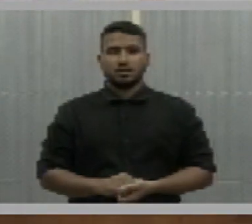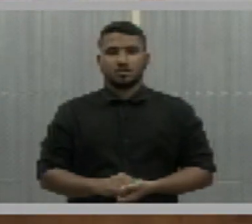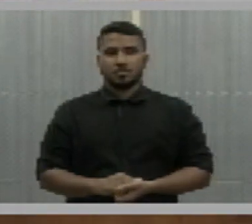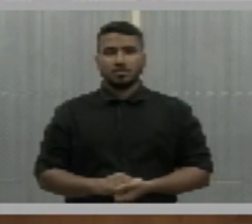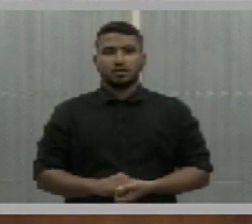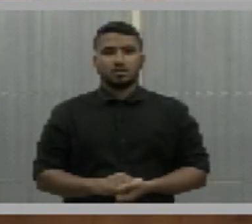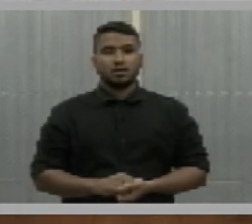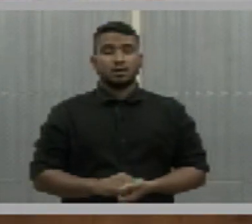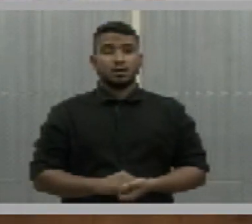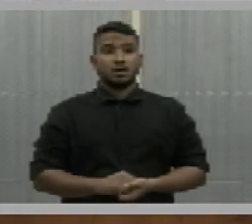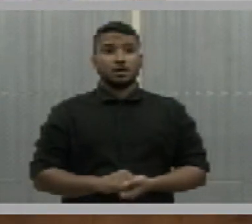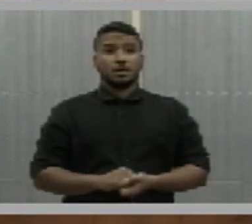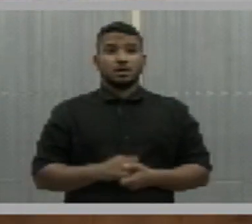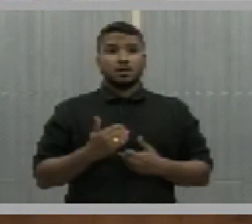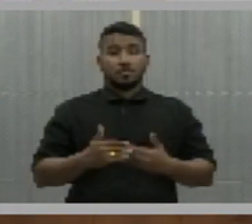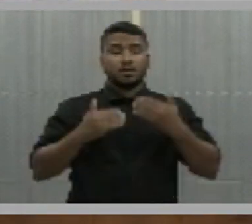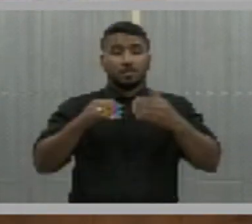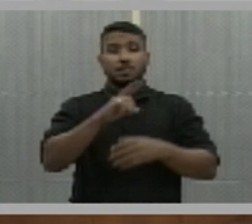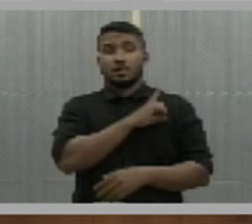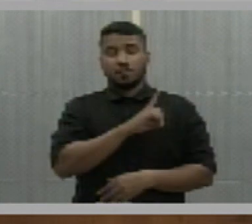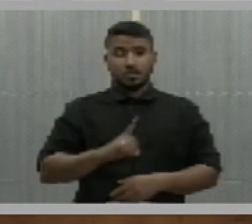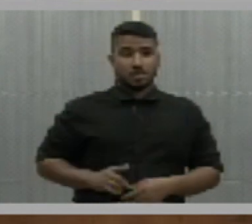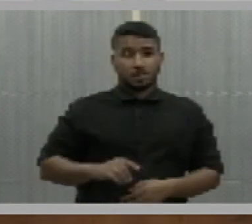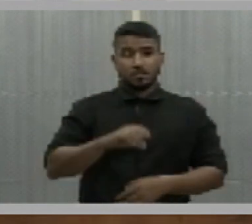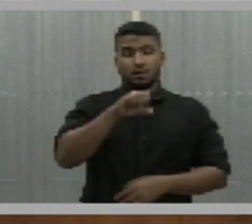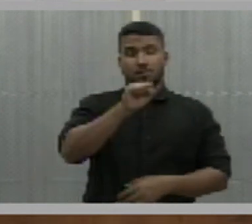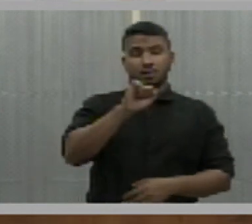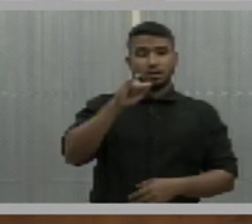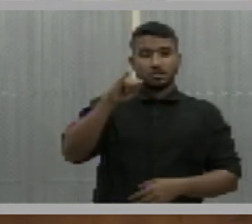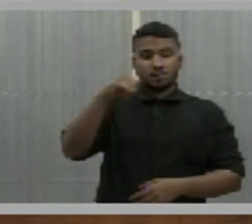da deputada Simone Pereira.